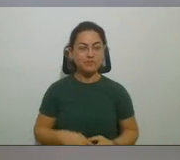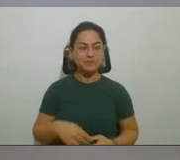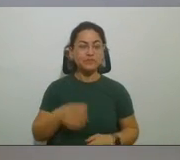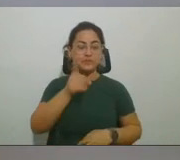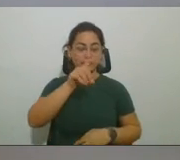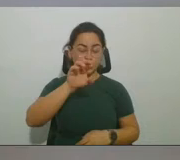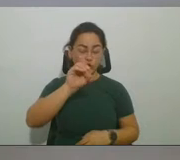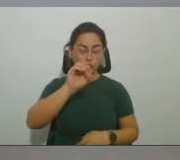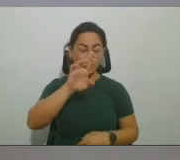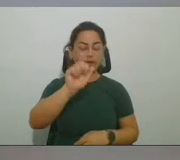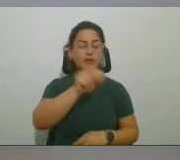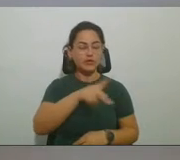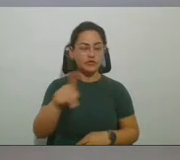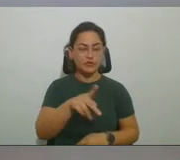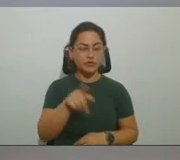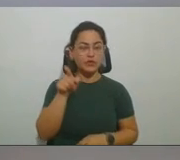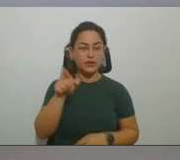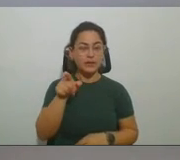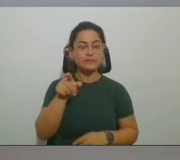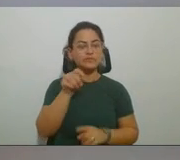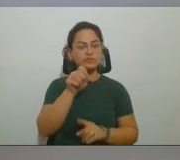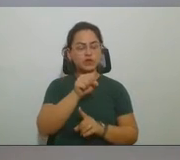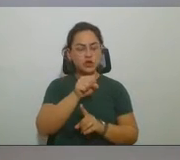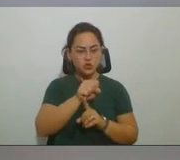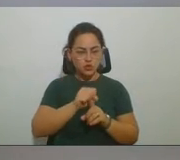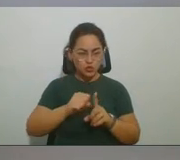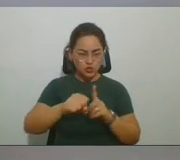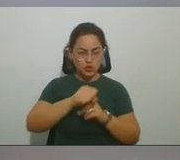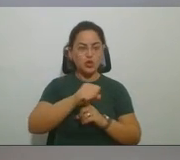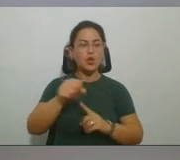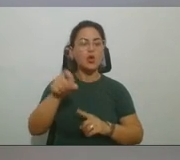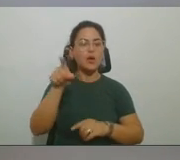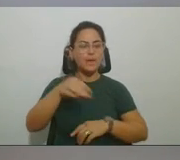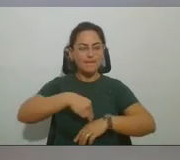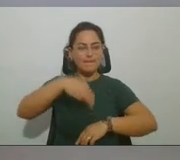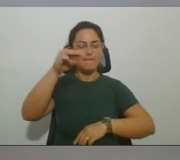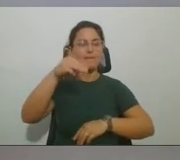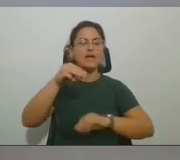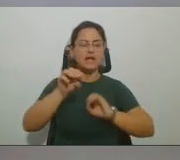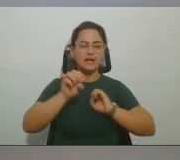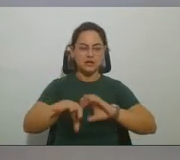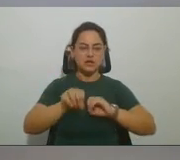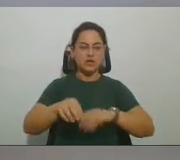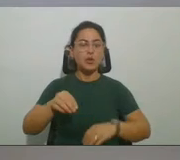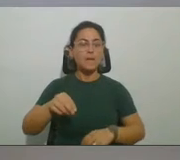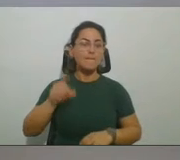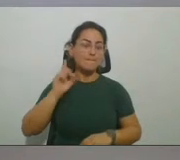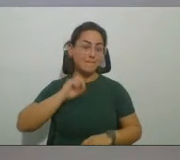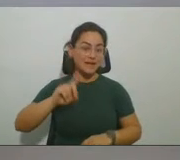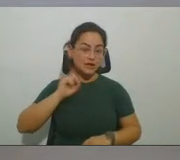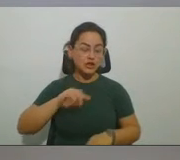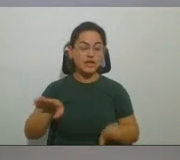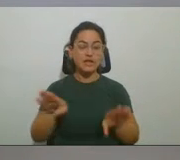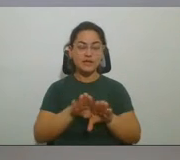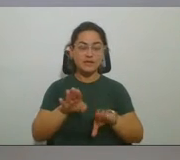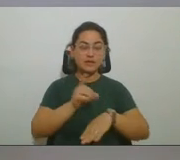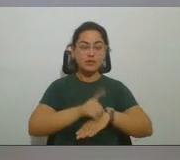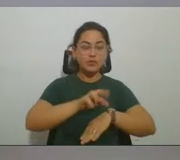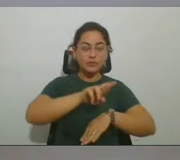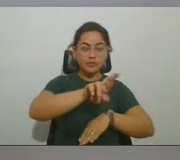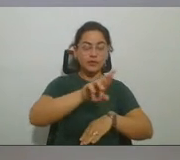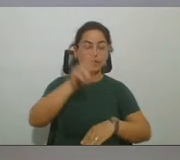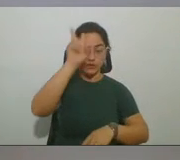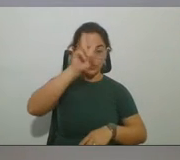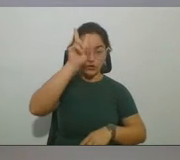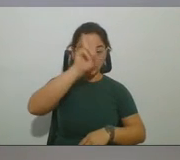Dora Barrancos, ela é socióloga, mestre em educação pela Universidade Federal de Minas Gerais, doutora em ciência e